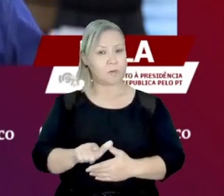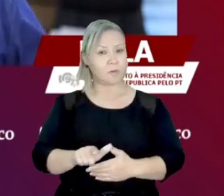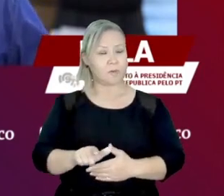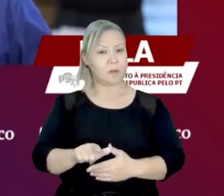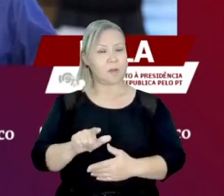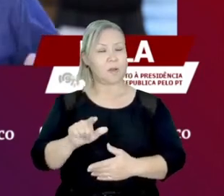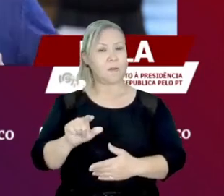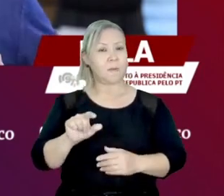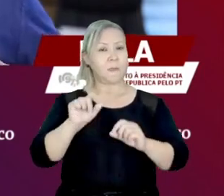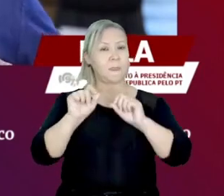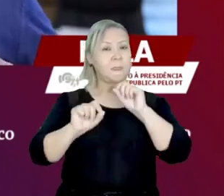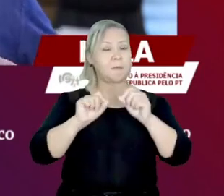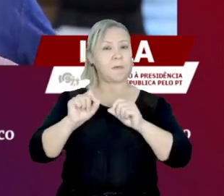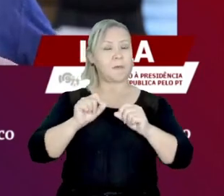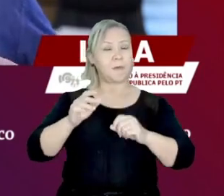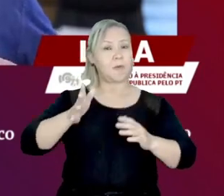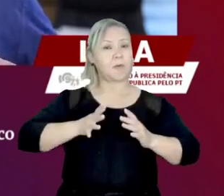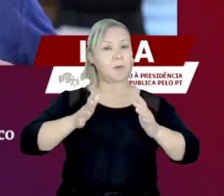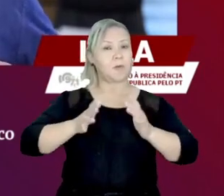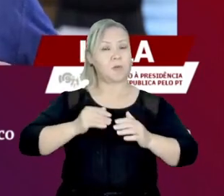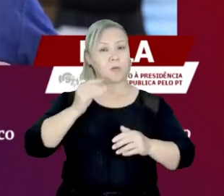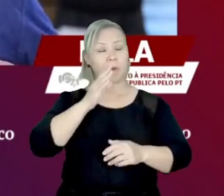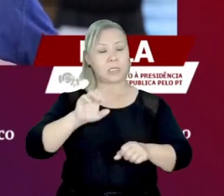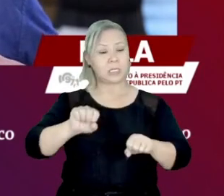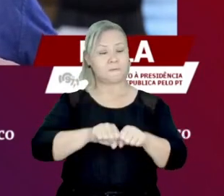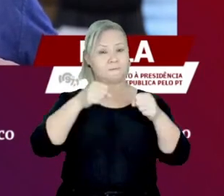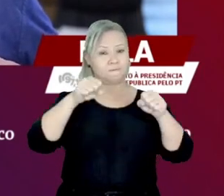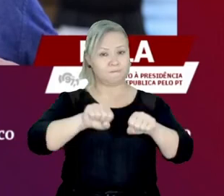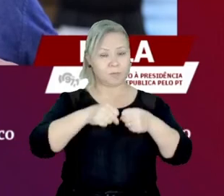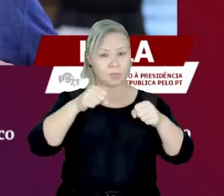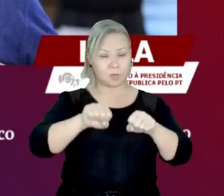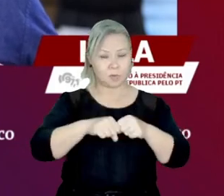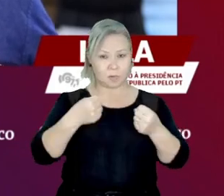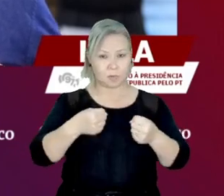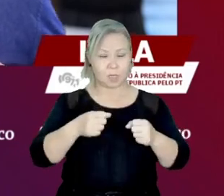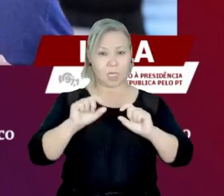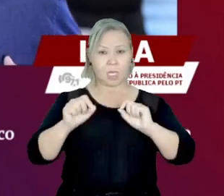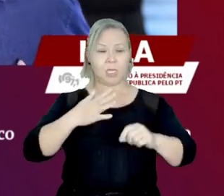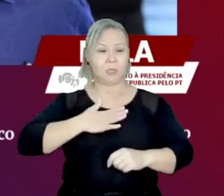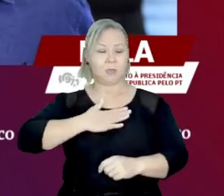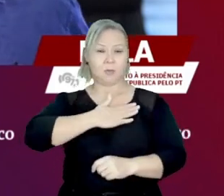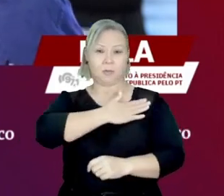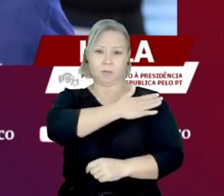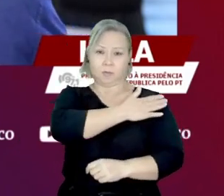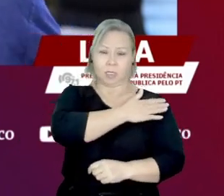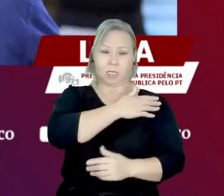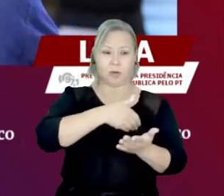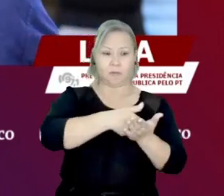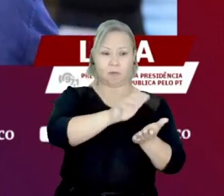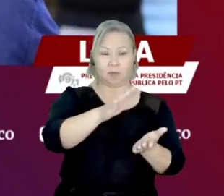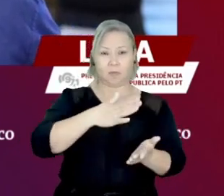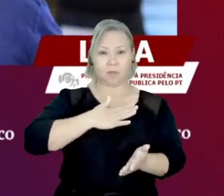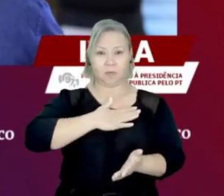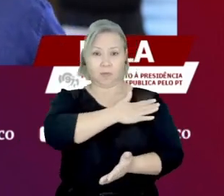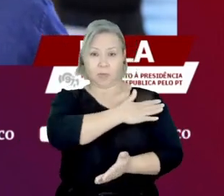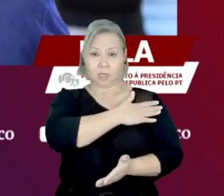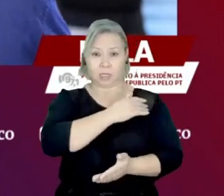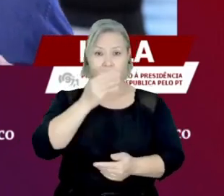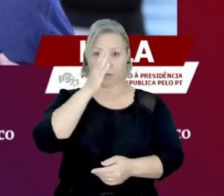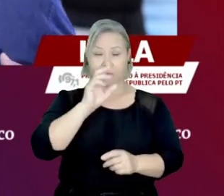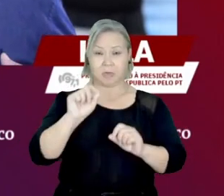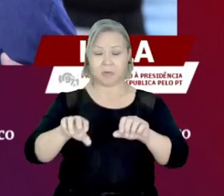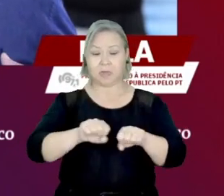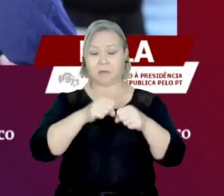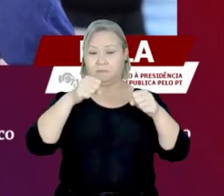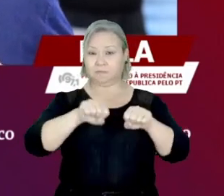destruindo, nós vamos reconstruir. Vamos deixar o Brasil maior. Vamos fazer o Brasil voltar a ser a sexta economia do